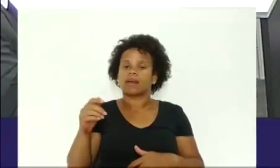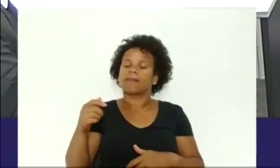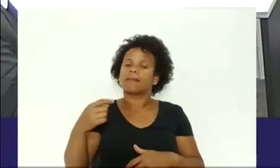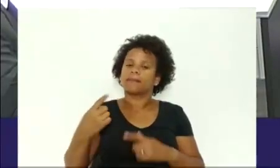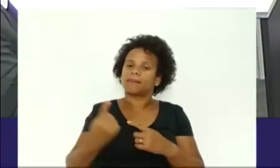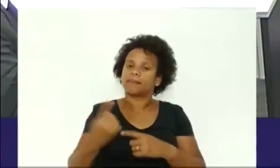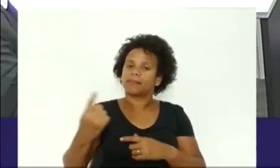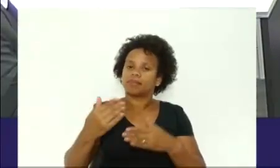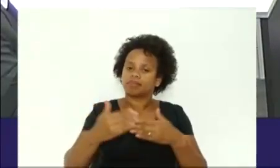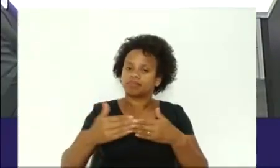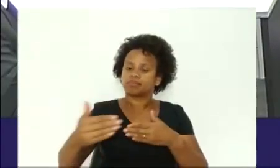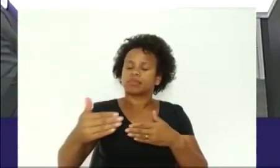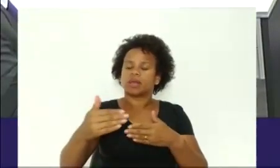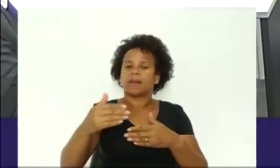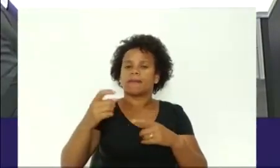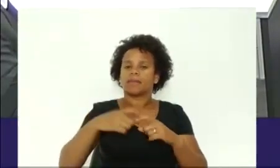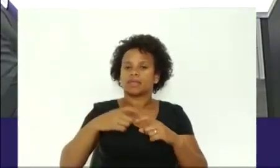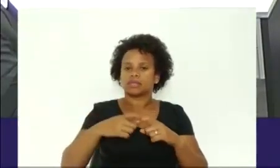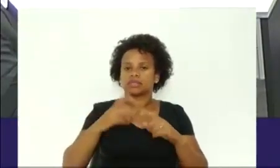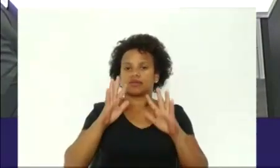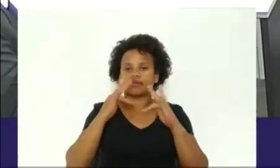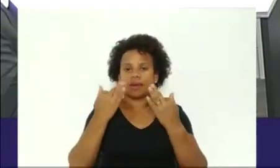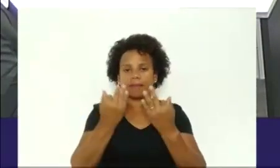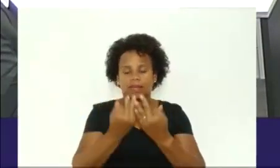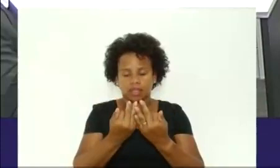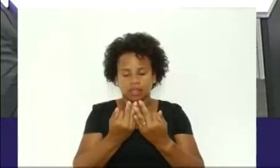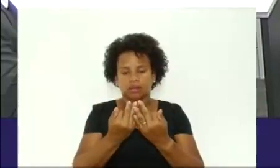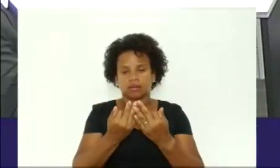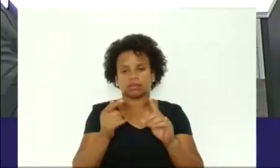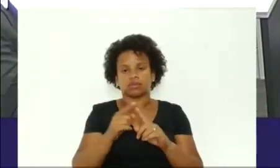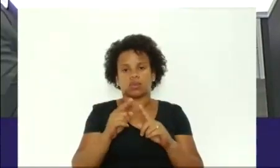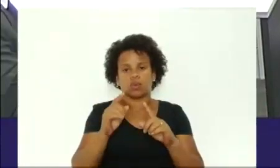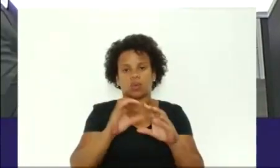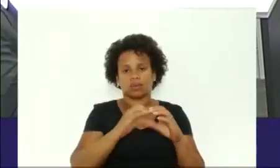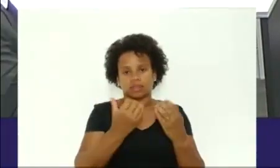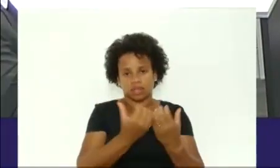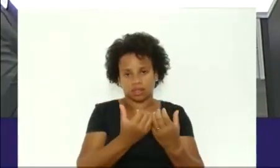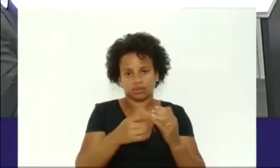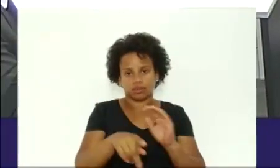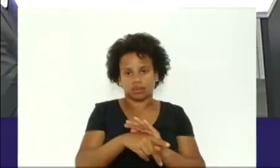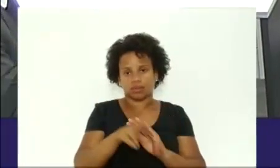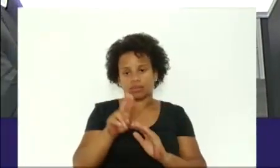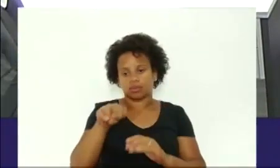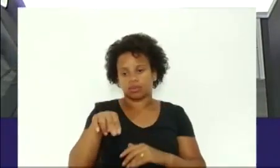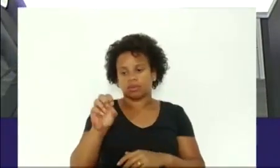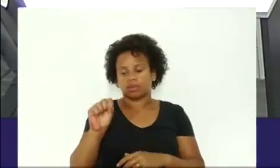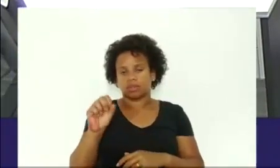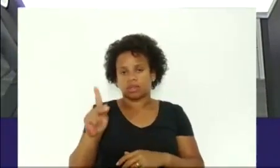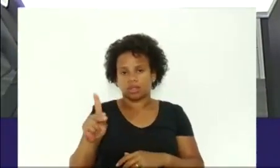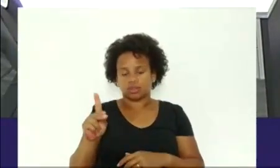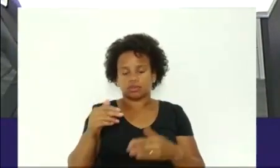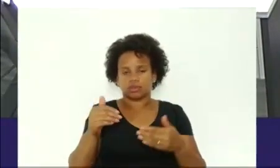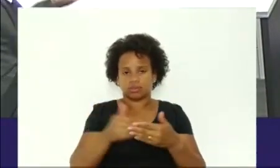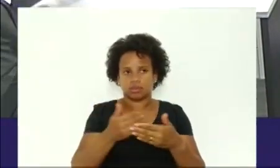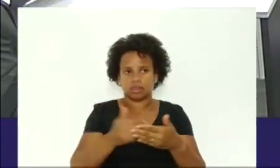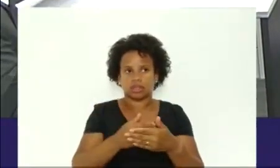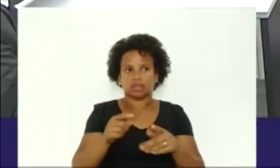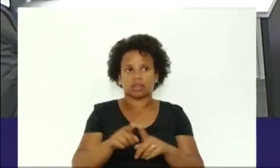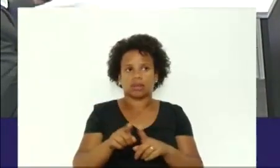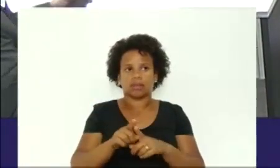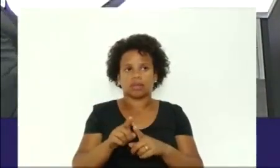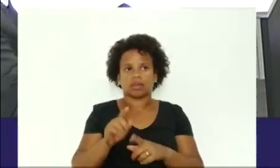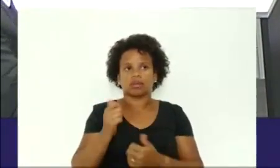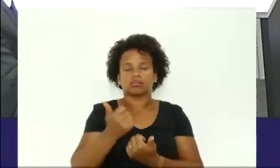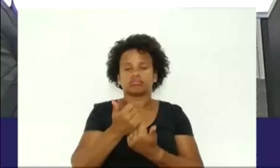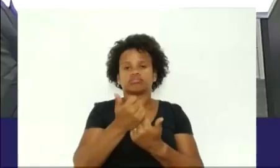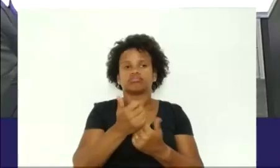Família e Comunidade da Faculdade de Medicina de Botucatu da Unesp, além de tutora dos alunos dos 3º e 6º anos